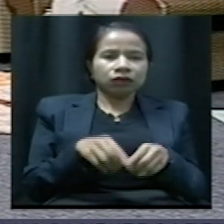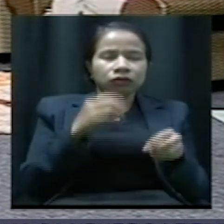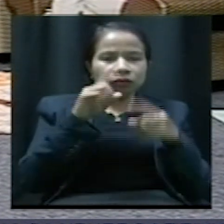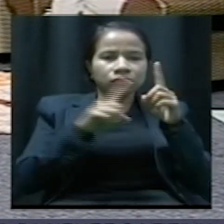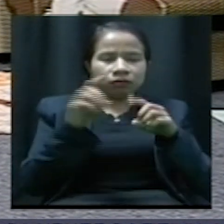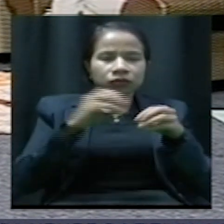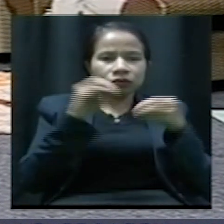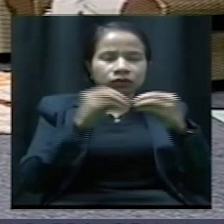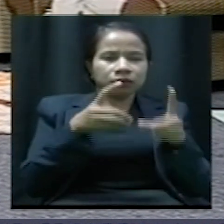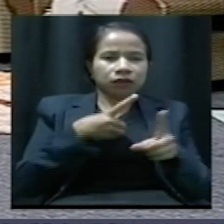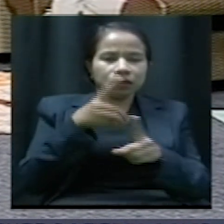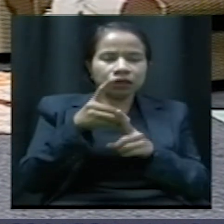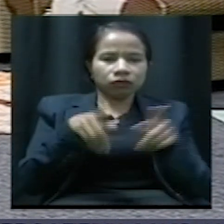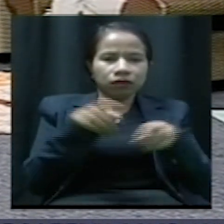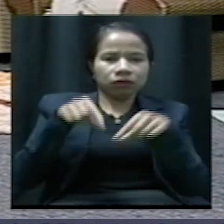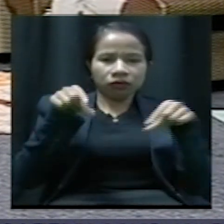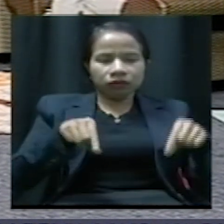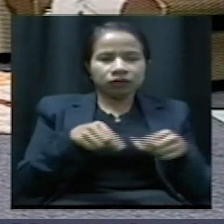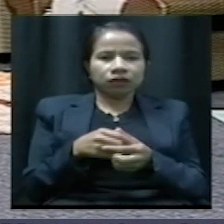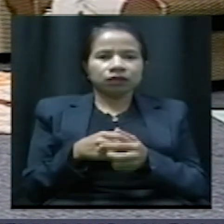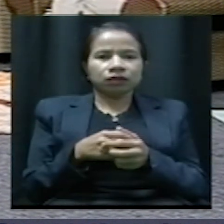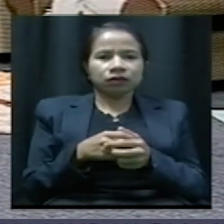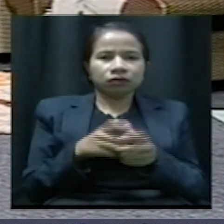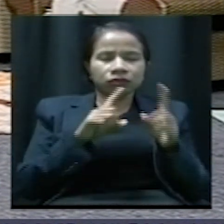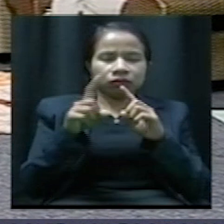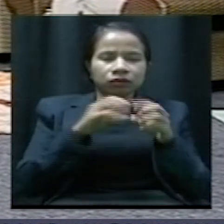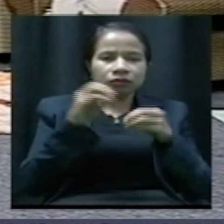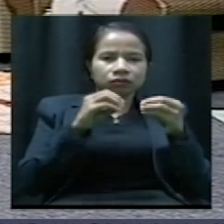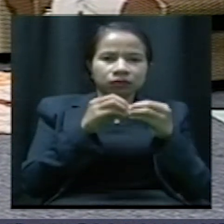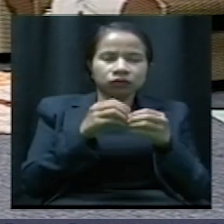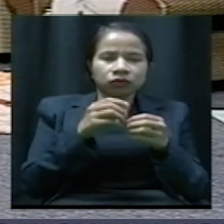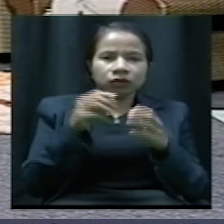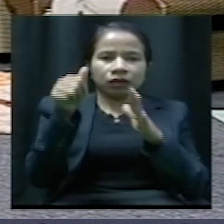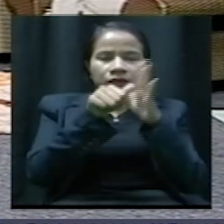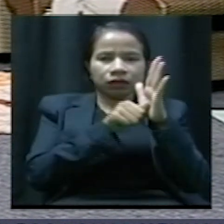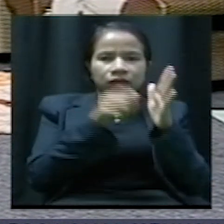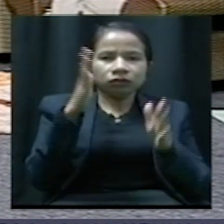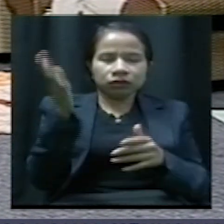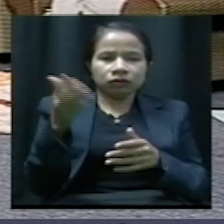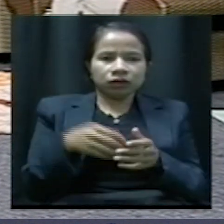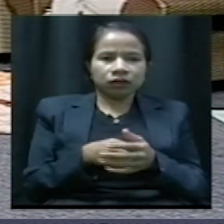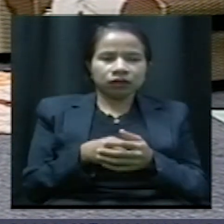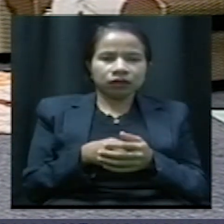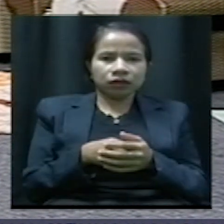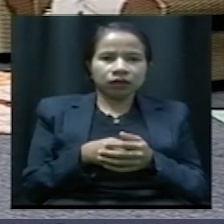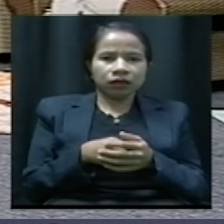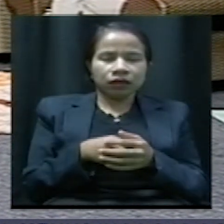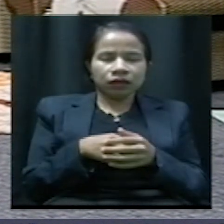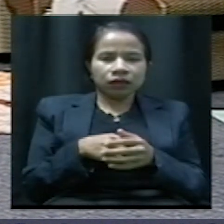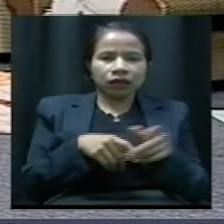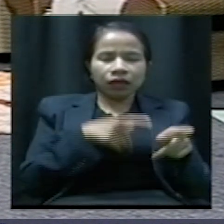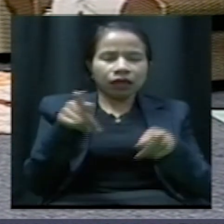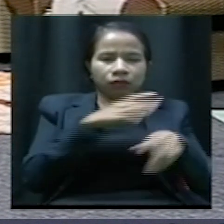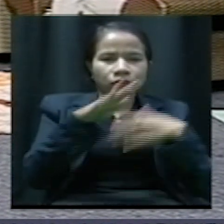sem deficiência artigo 21 ita mos kole kona ba artigo 50 ne kole kona ba direito sem outro tu cidadão outro tu para